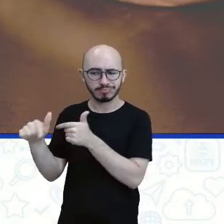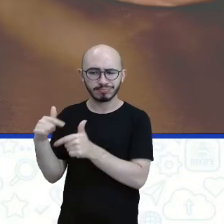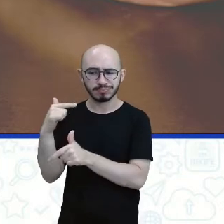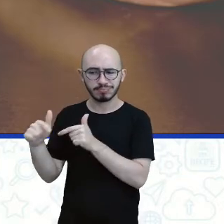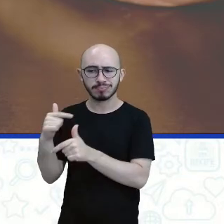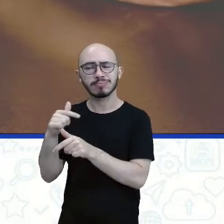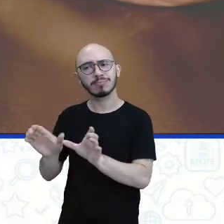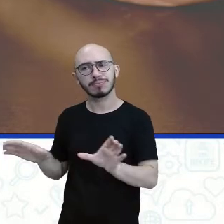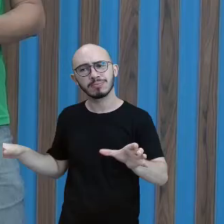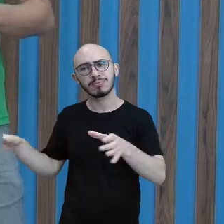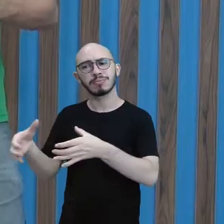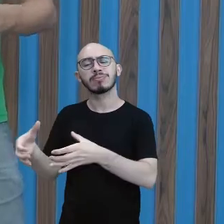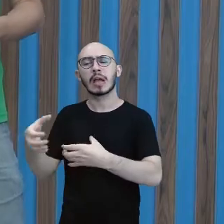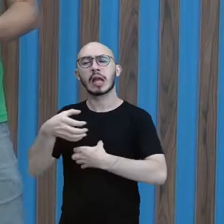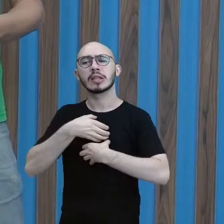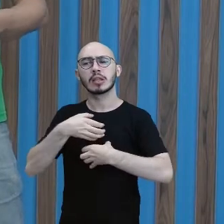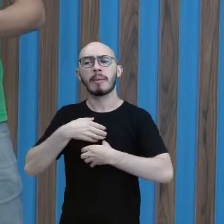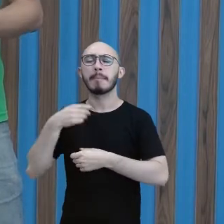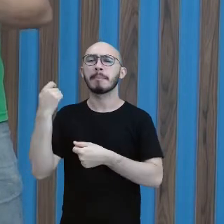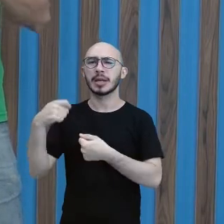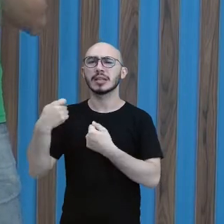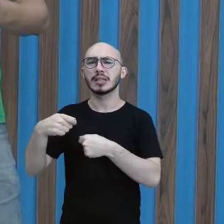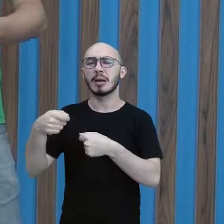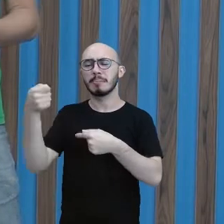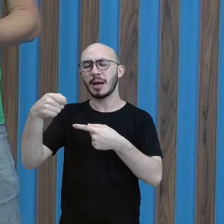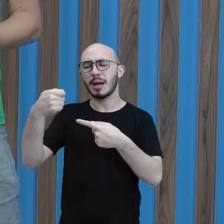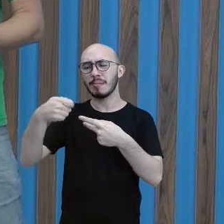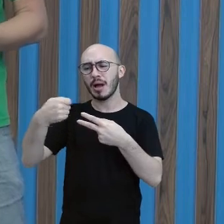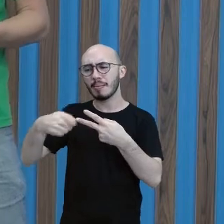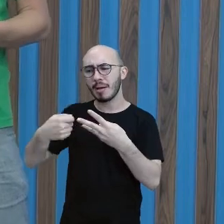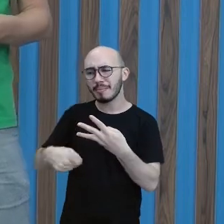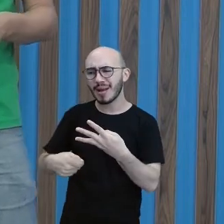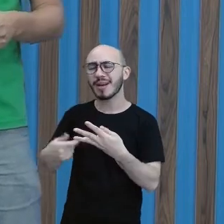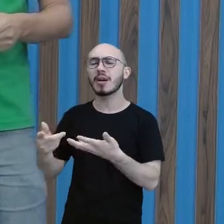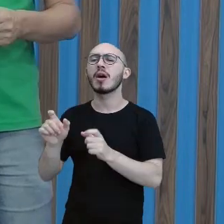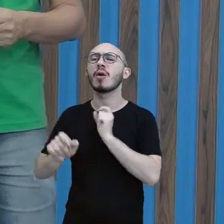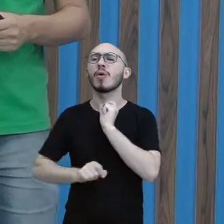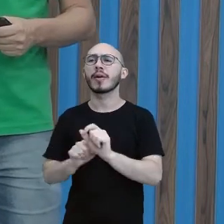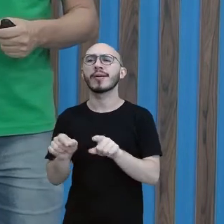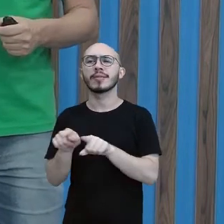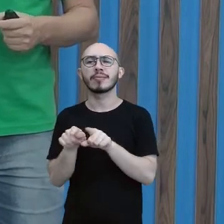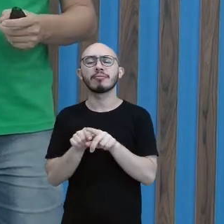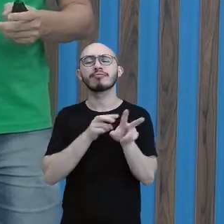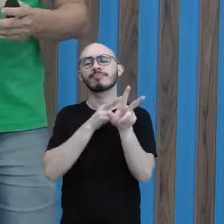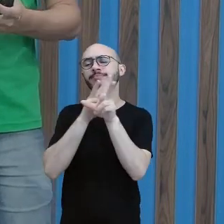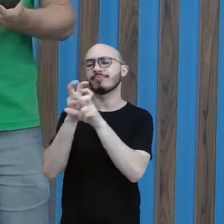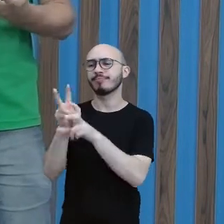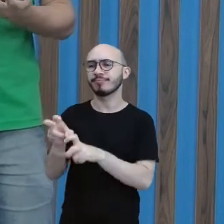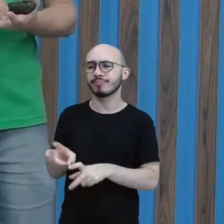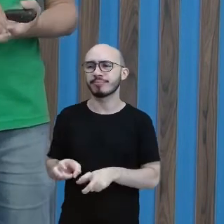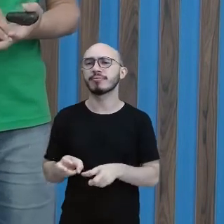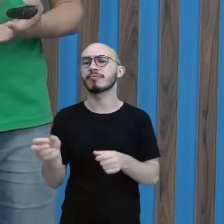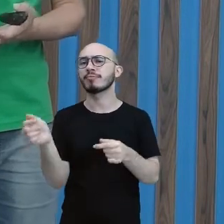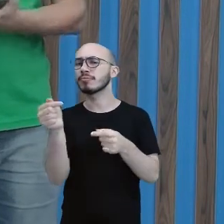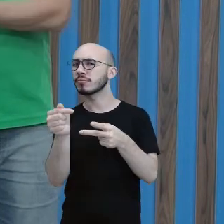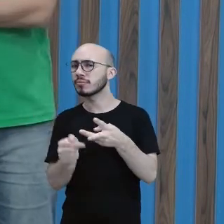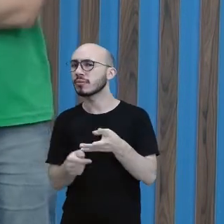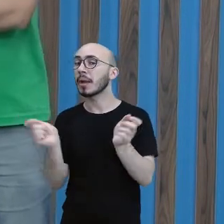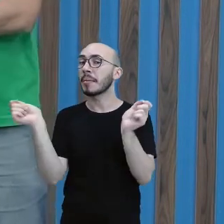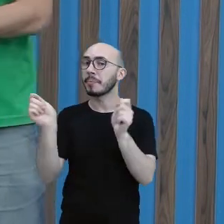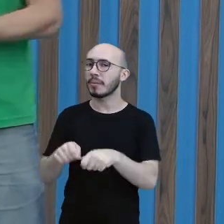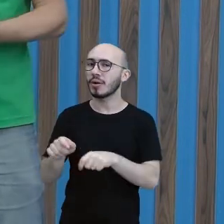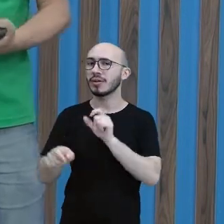vão sentindo necessidades, vão passando necessidades e vão observando alguns aspectos que podem ser vistos